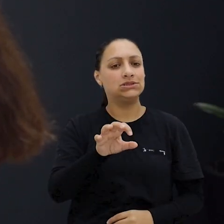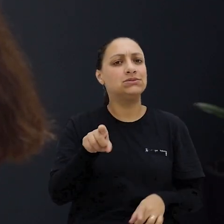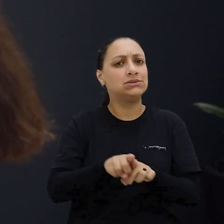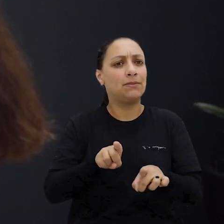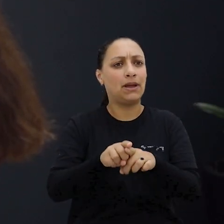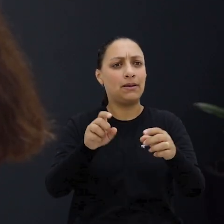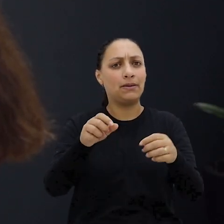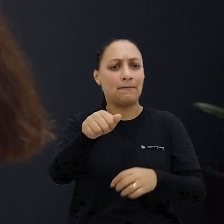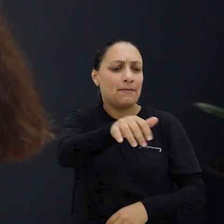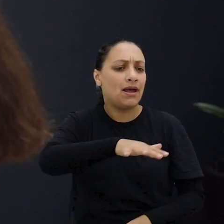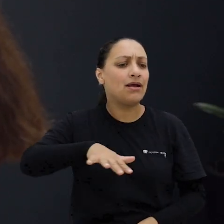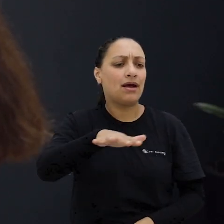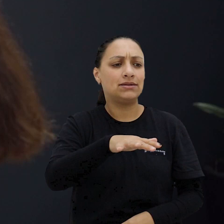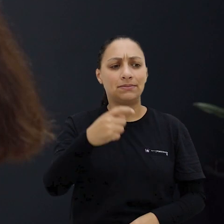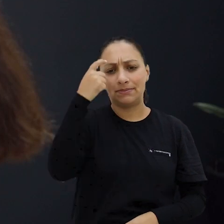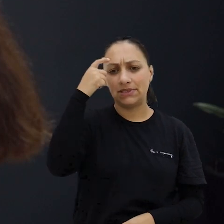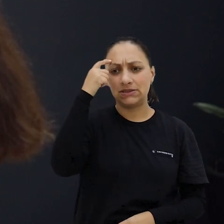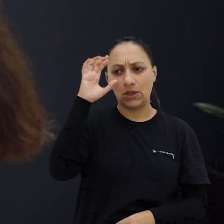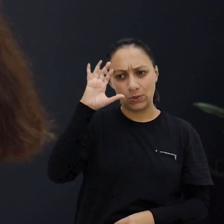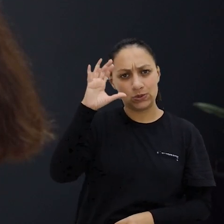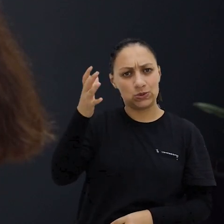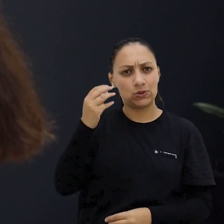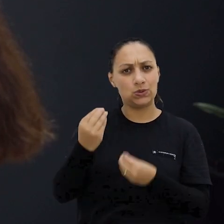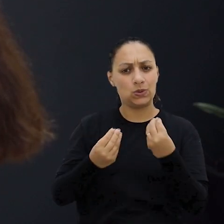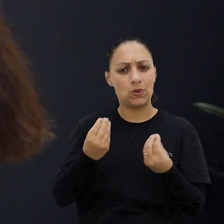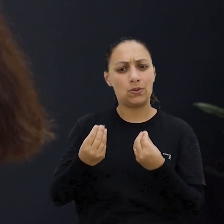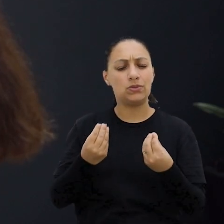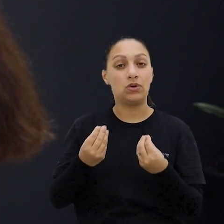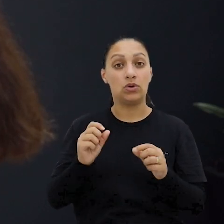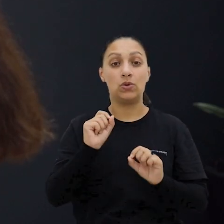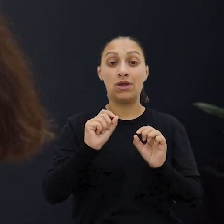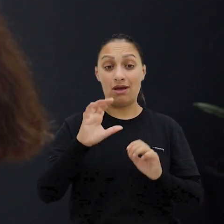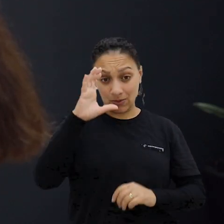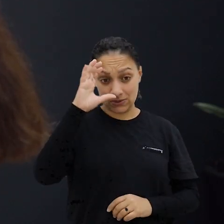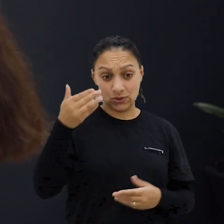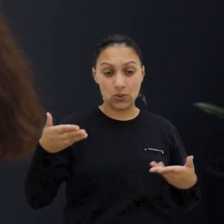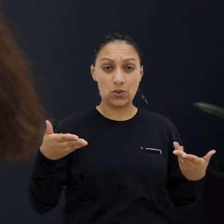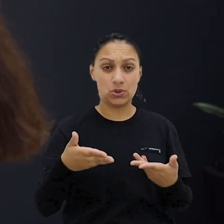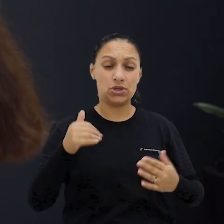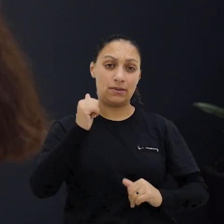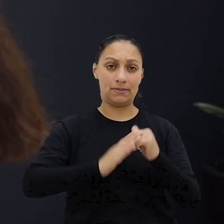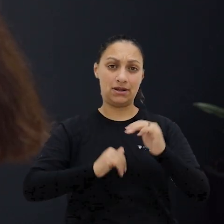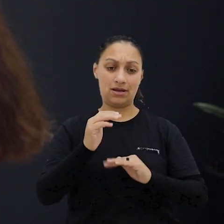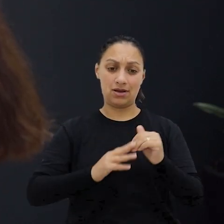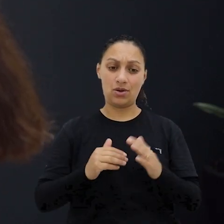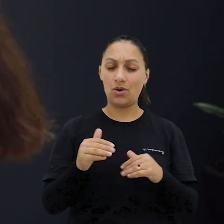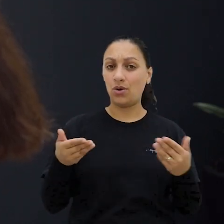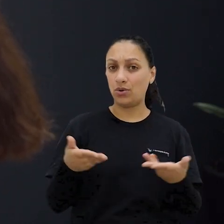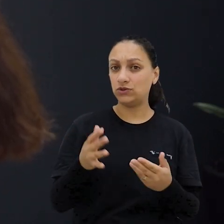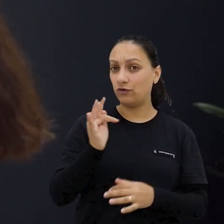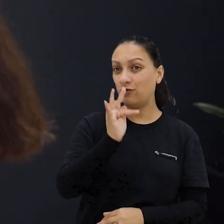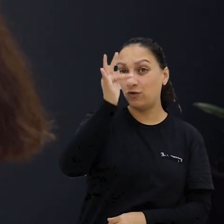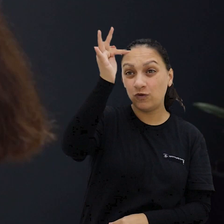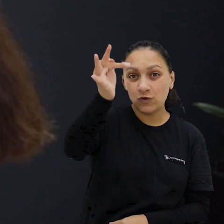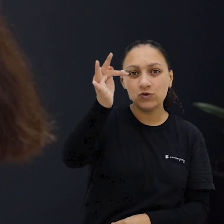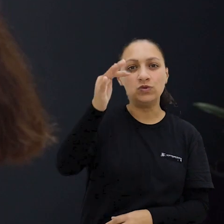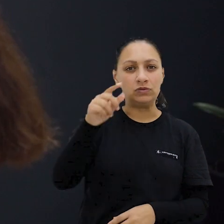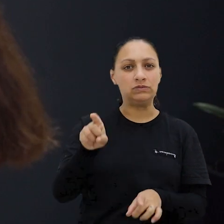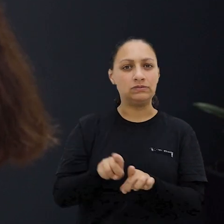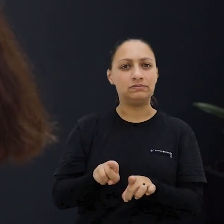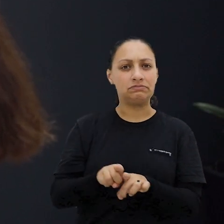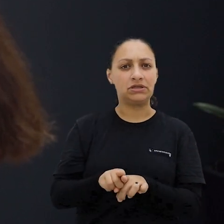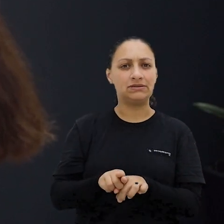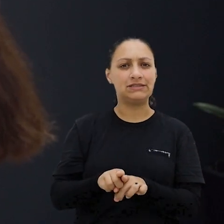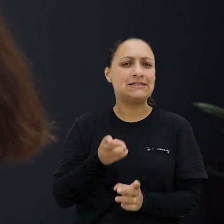Não é aquela questão tipo assim, vamos pensar uma solução para o futuro. Não, o que está acontecendo hoje, aplicar hoje e no futuro estarmos